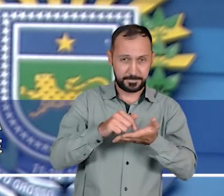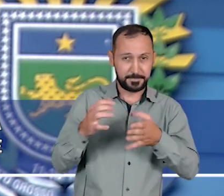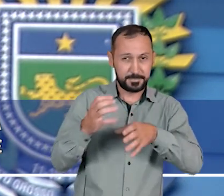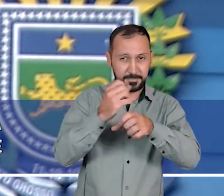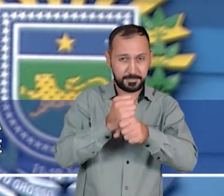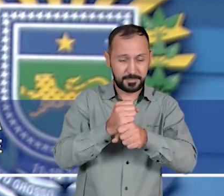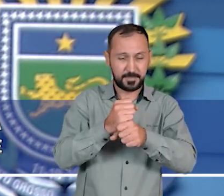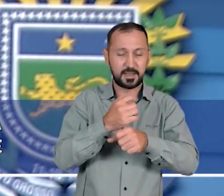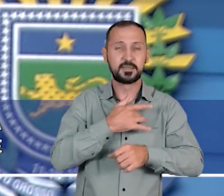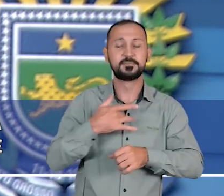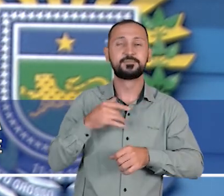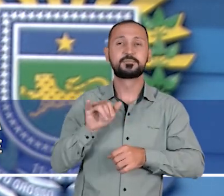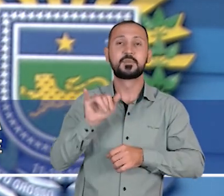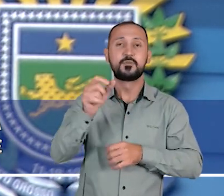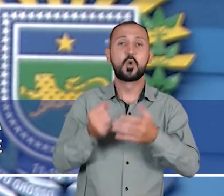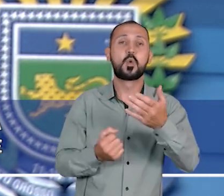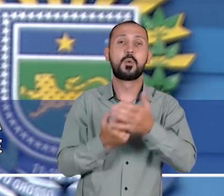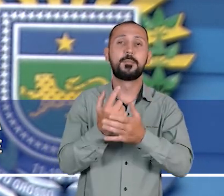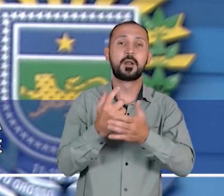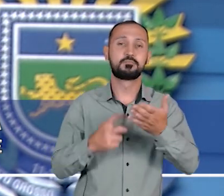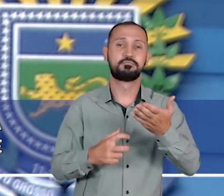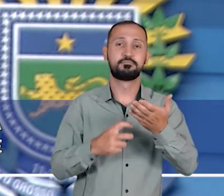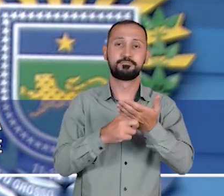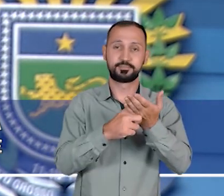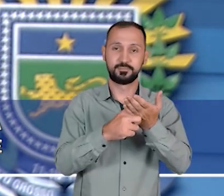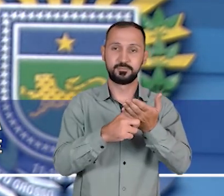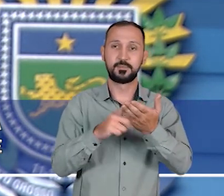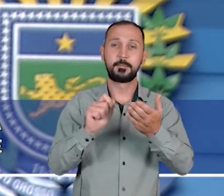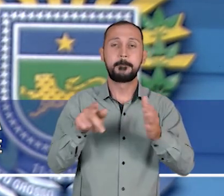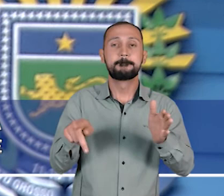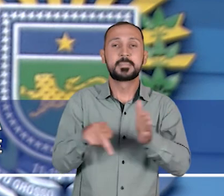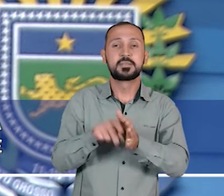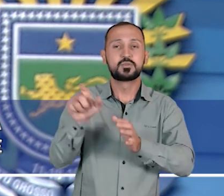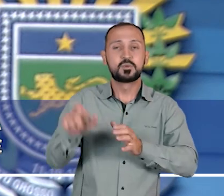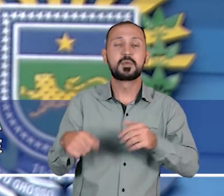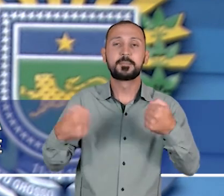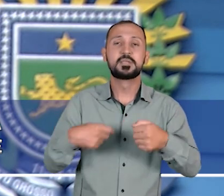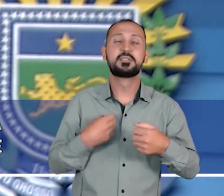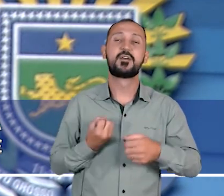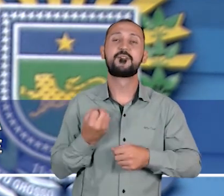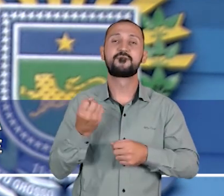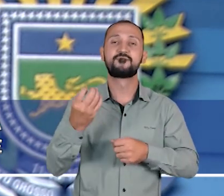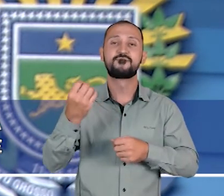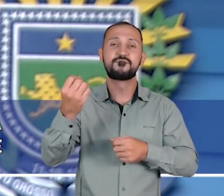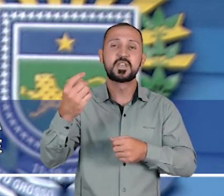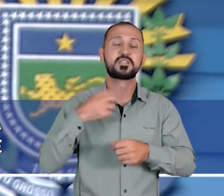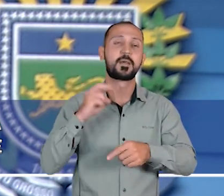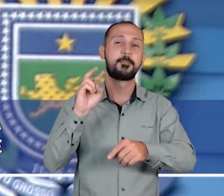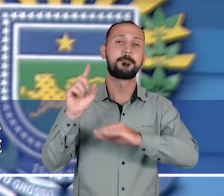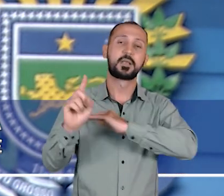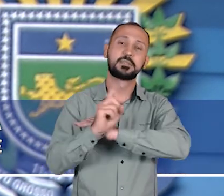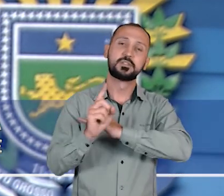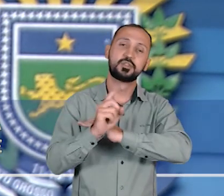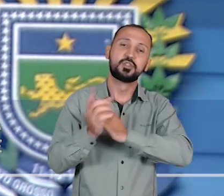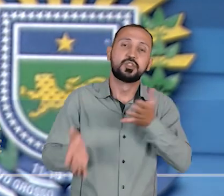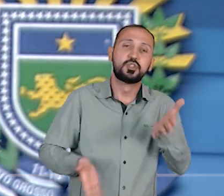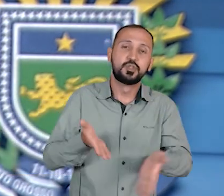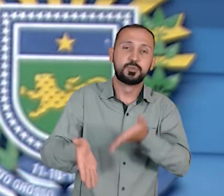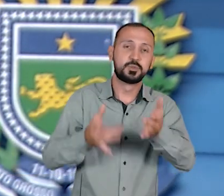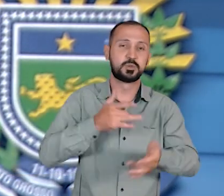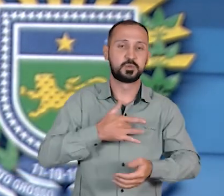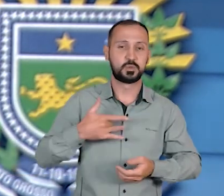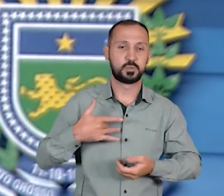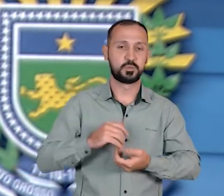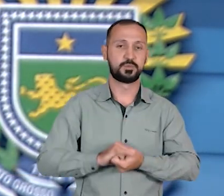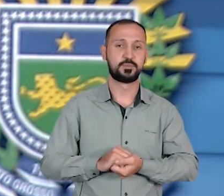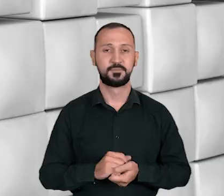milhas aéreas, cujas passagens foram compradas com dinheiro público para pacientes que precisam viajar para fazer tratamento